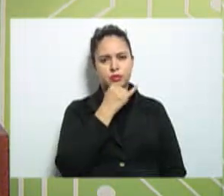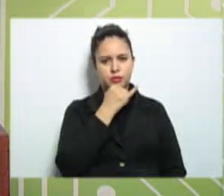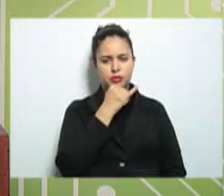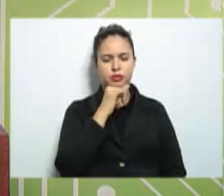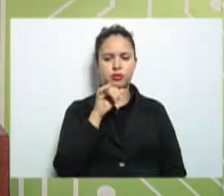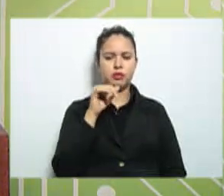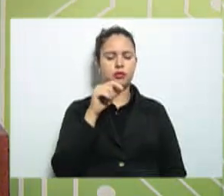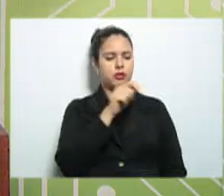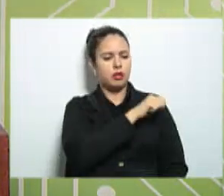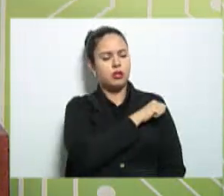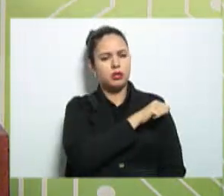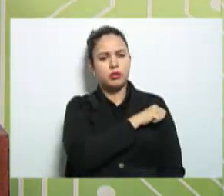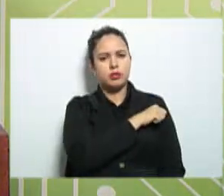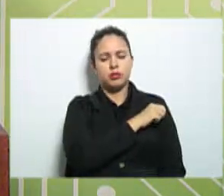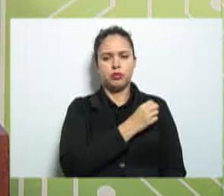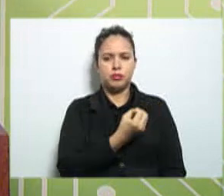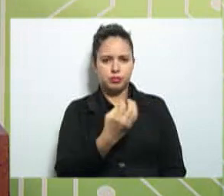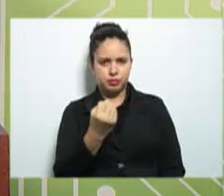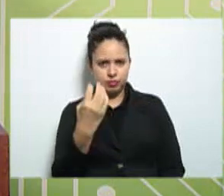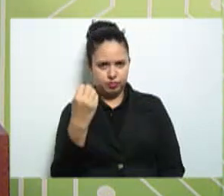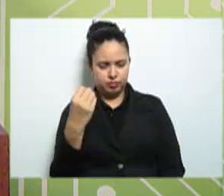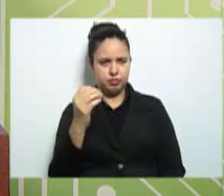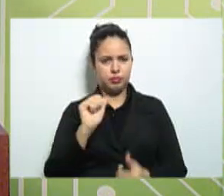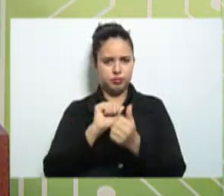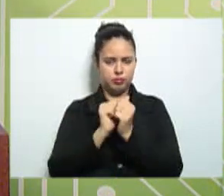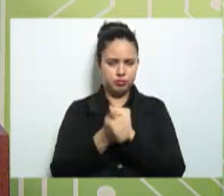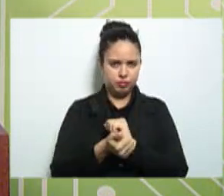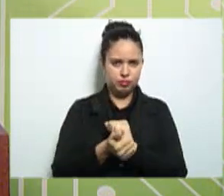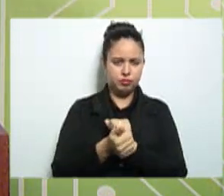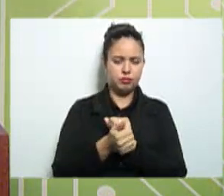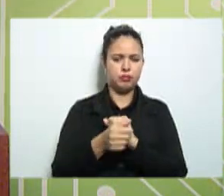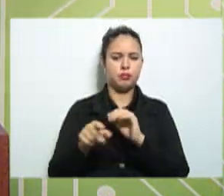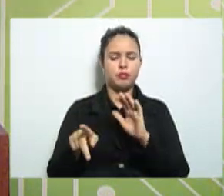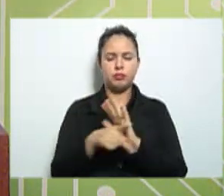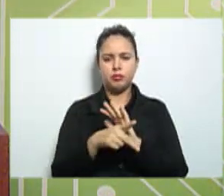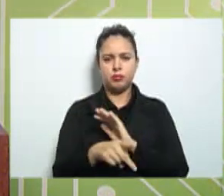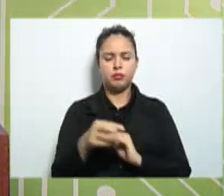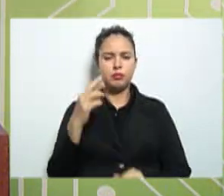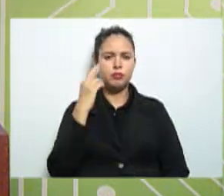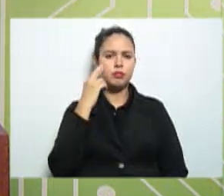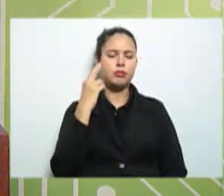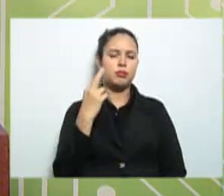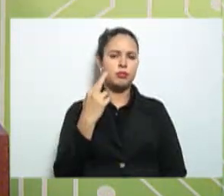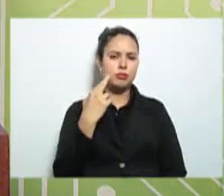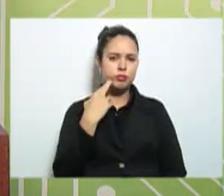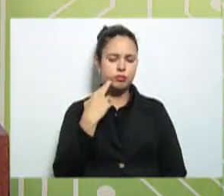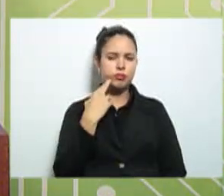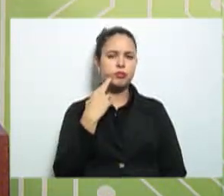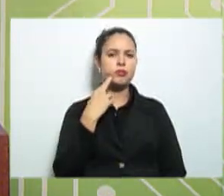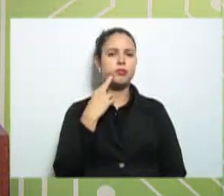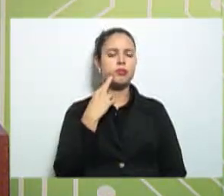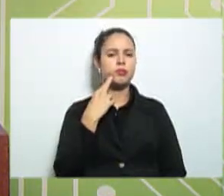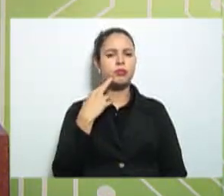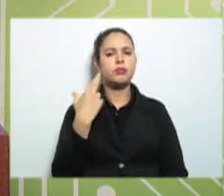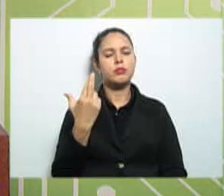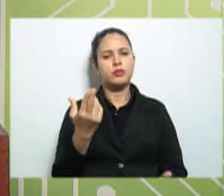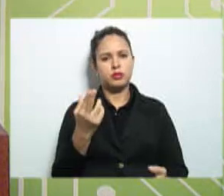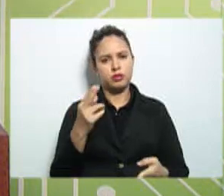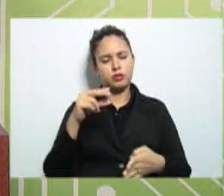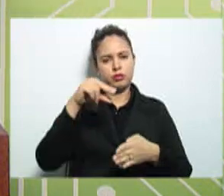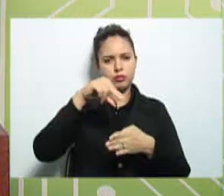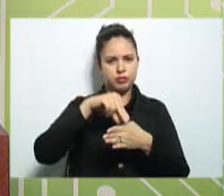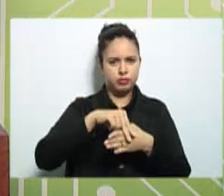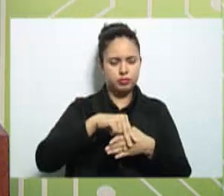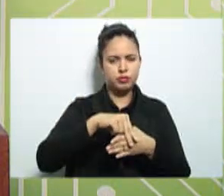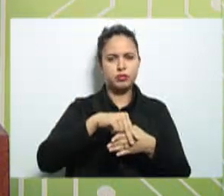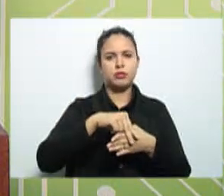estava participando dos jogos, né, interclasses de Rondônia, conforme declaração do preparador físico. Aí vocês vão alegar por